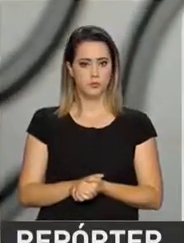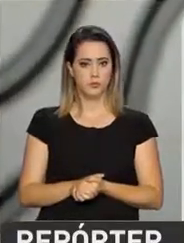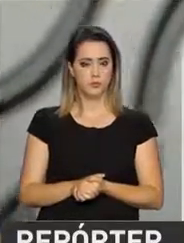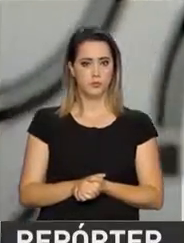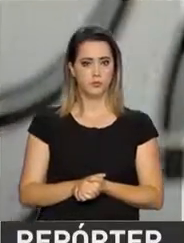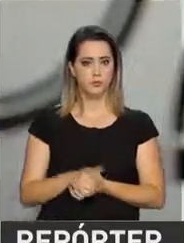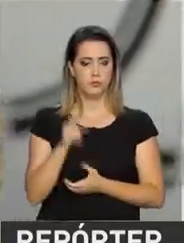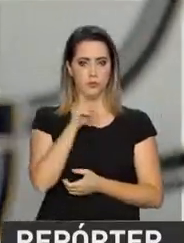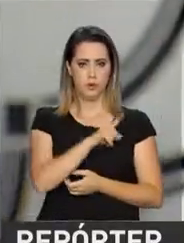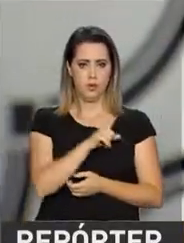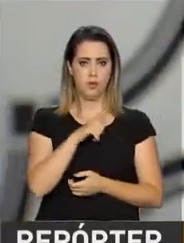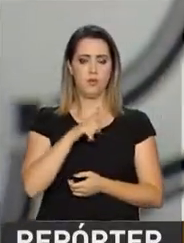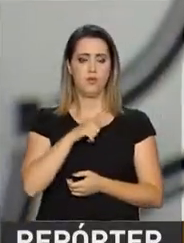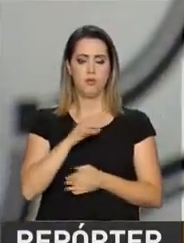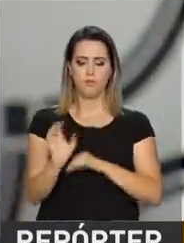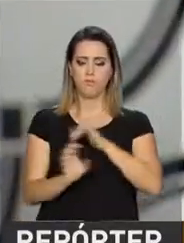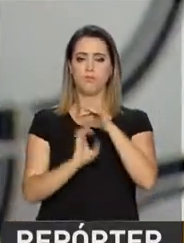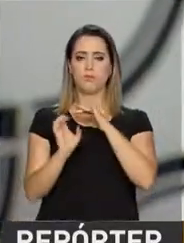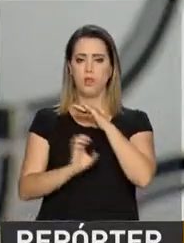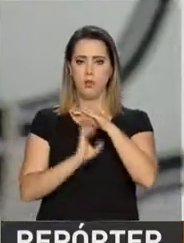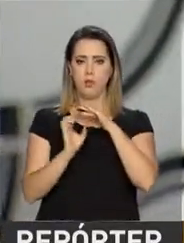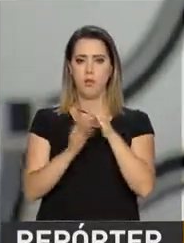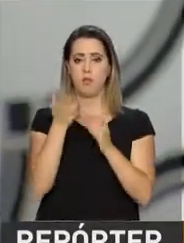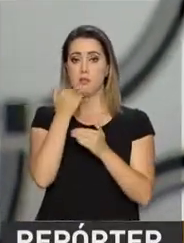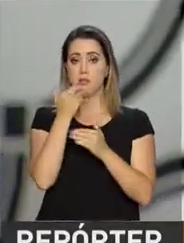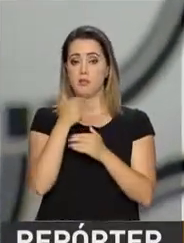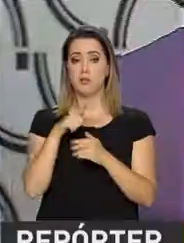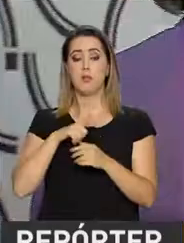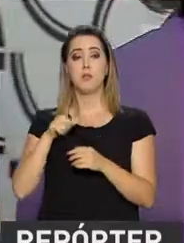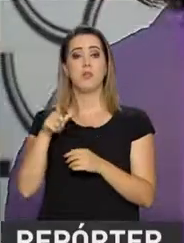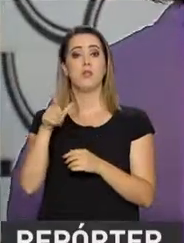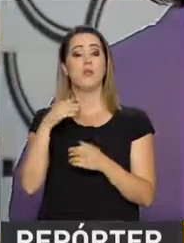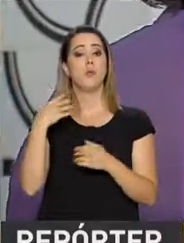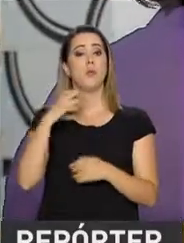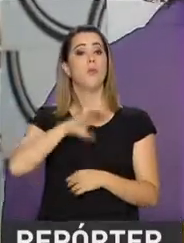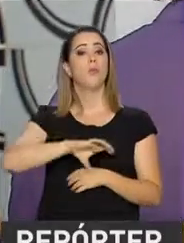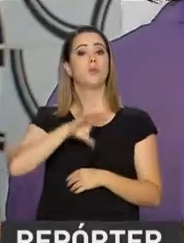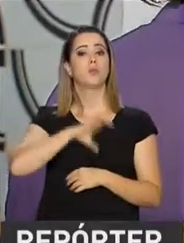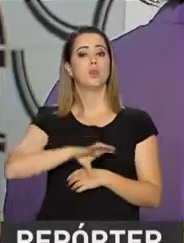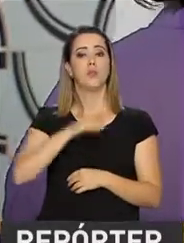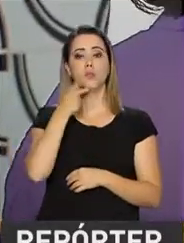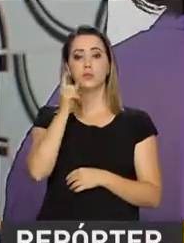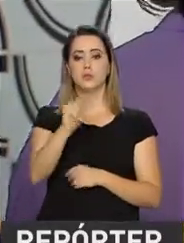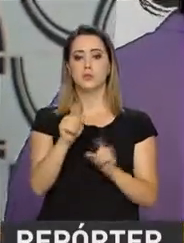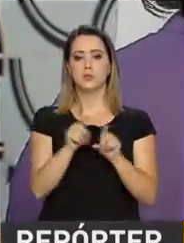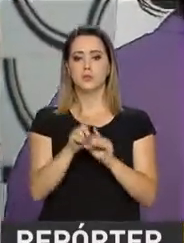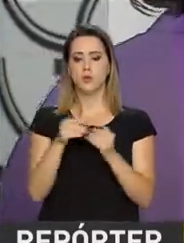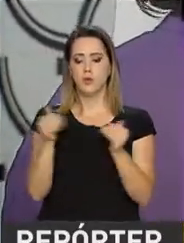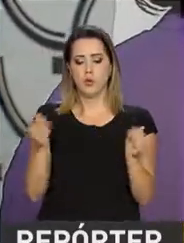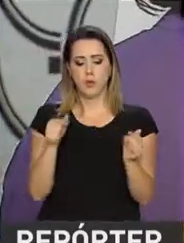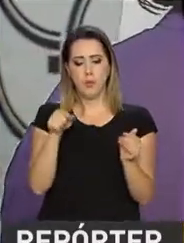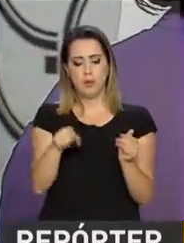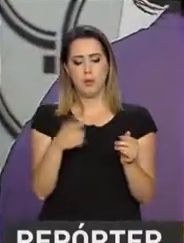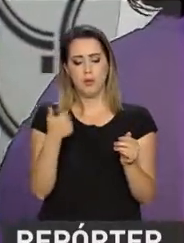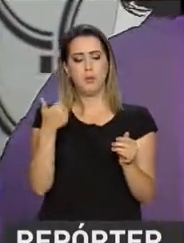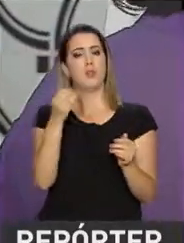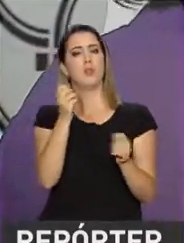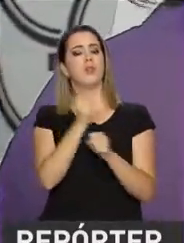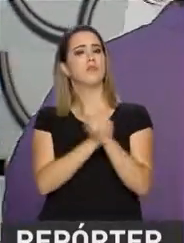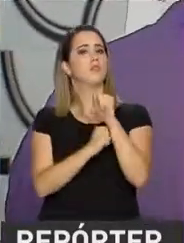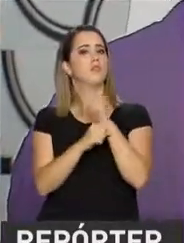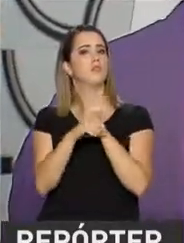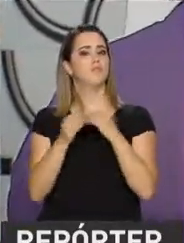Fernando Lopes é empresário do setor de alimentos em Lisboa, Portugal. Ele conta que quando abriu o negócio há 10